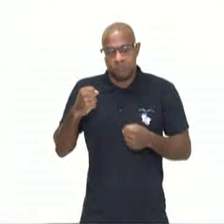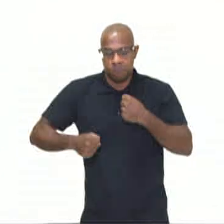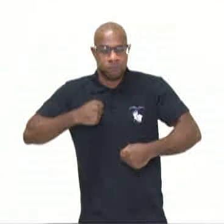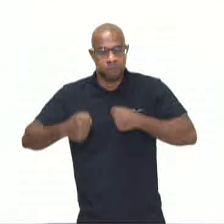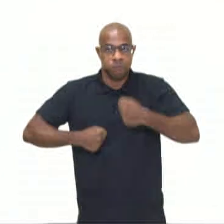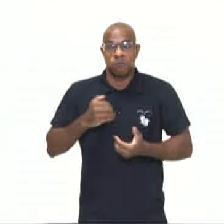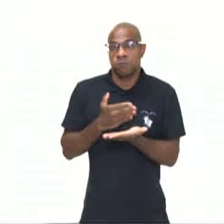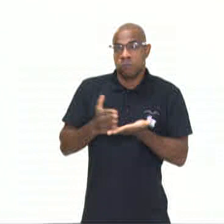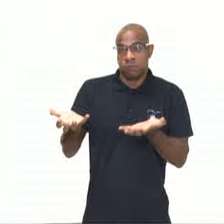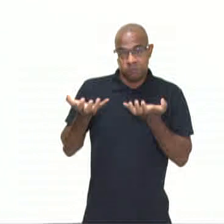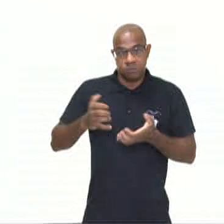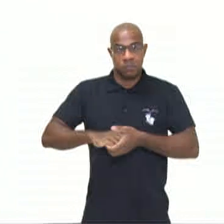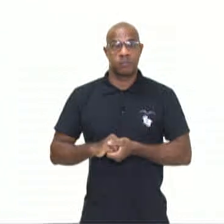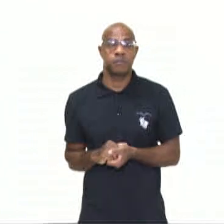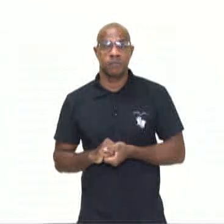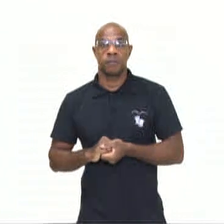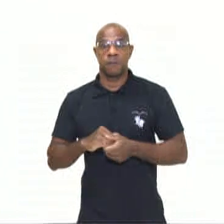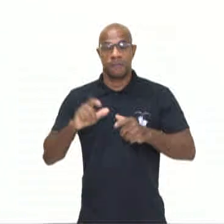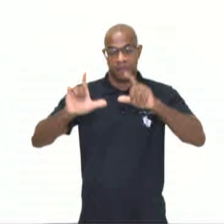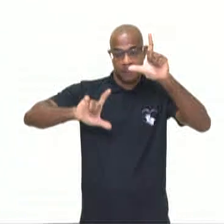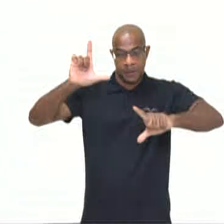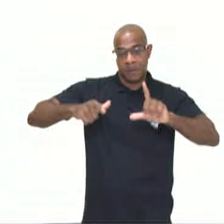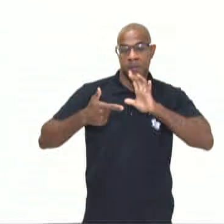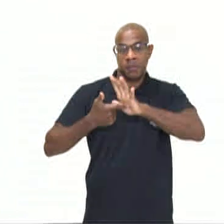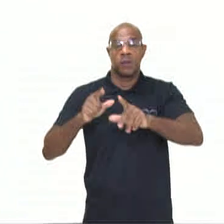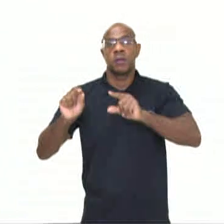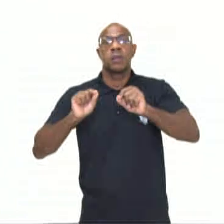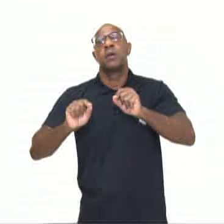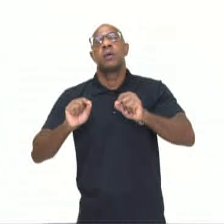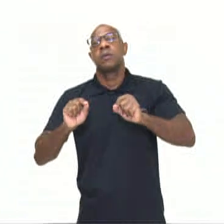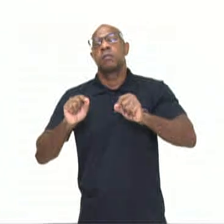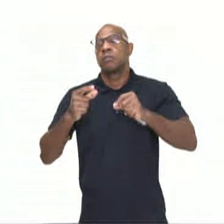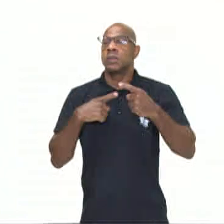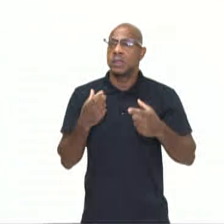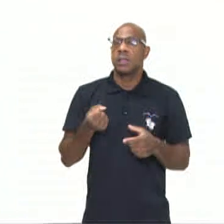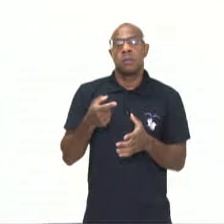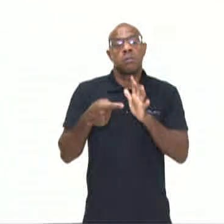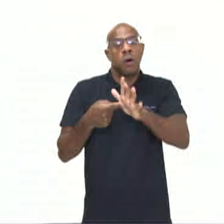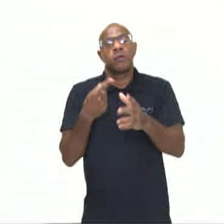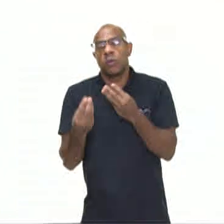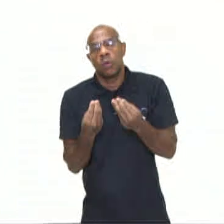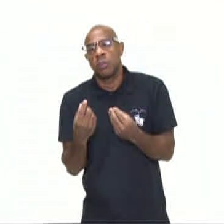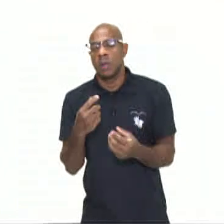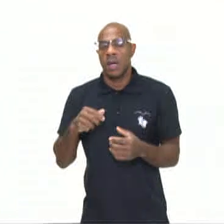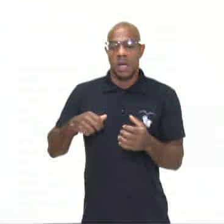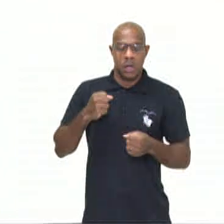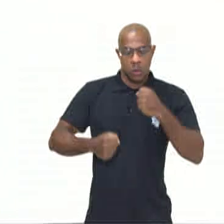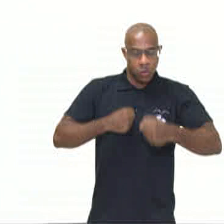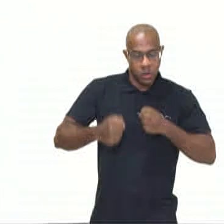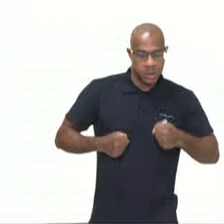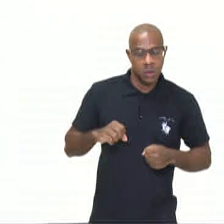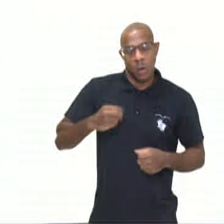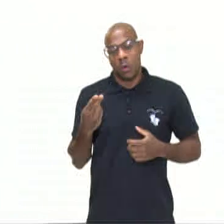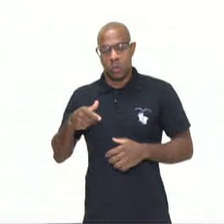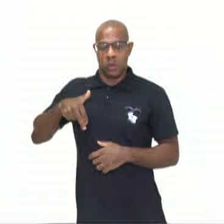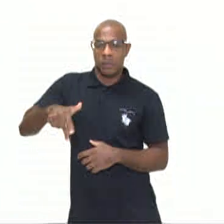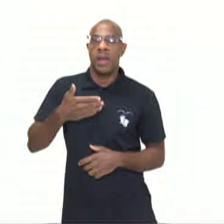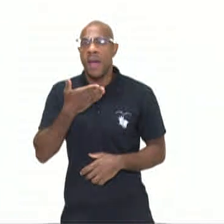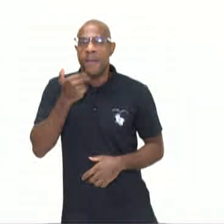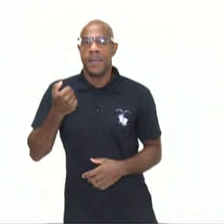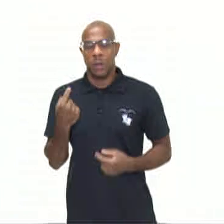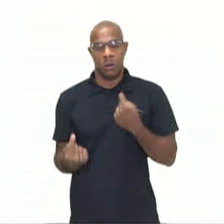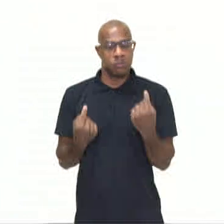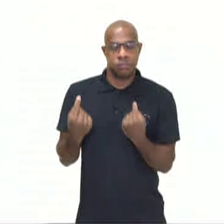física. O programa mostra também como identificar se a corrida ou caminhada são as melhores opções